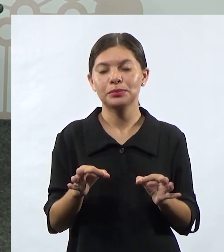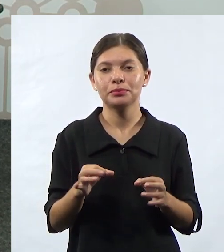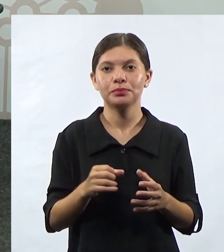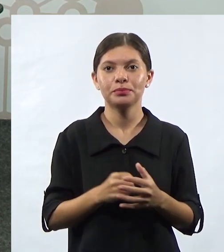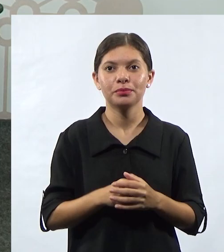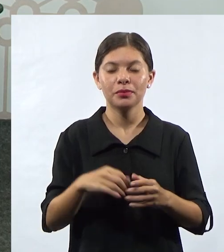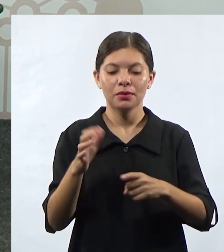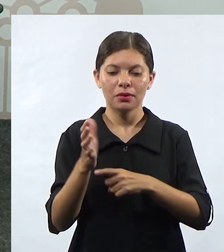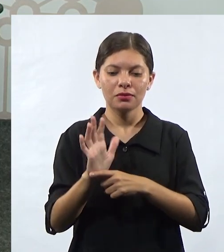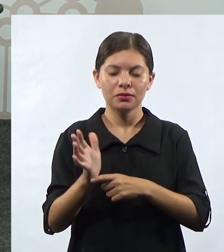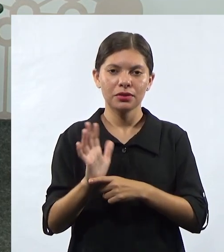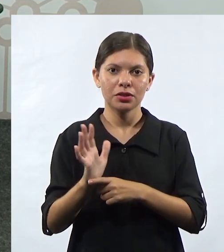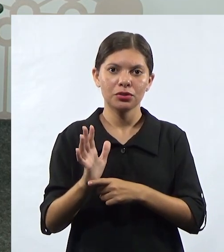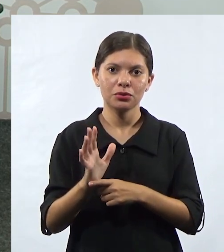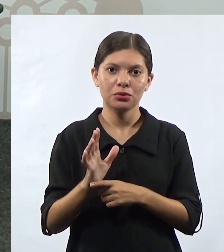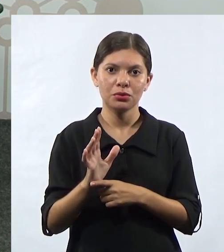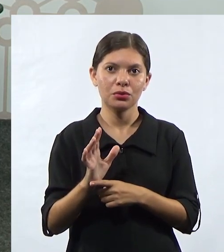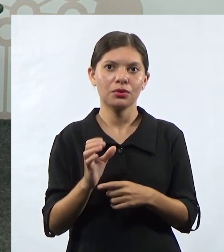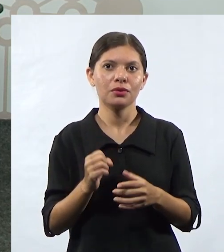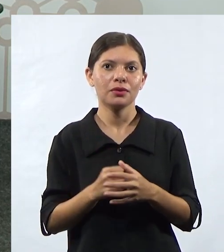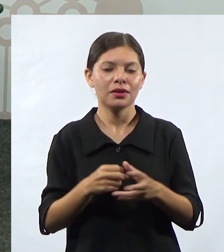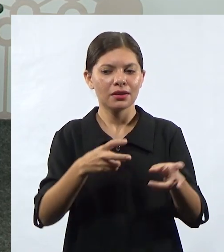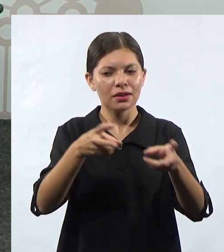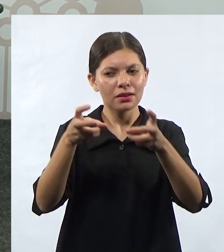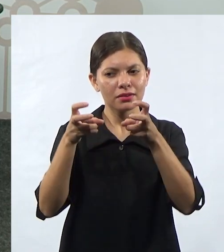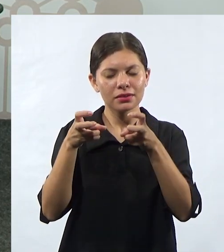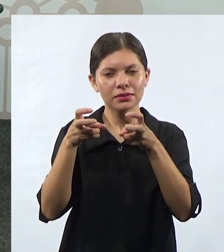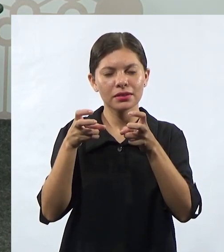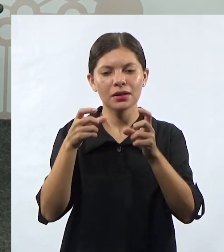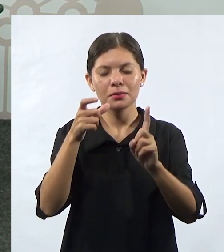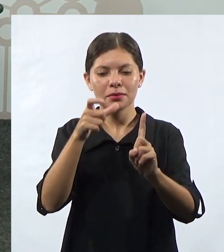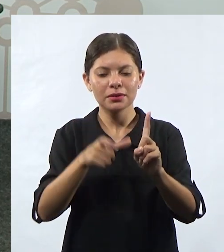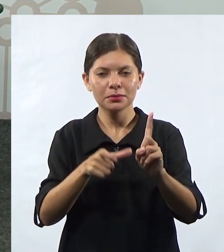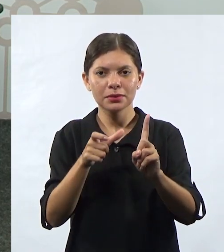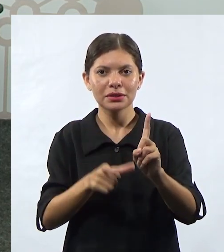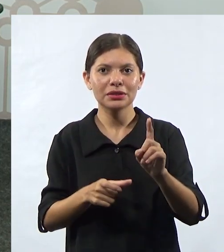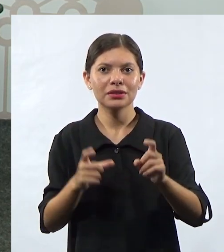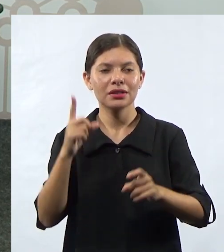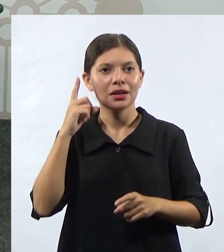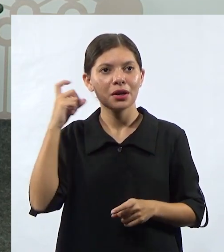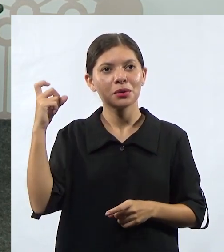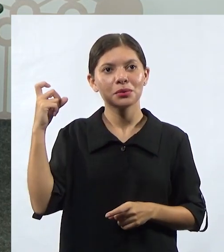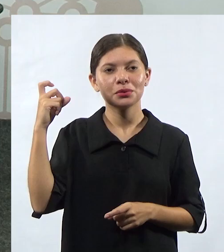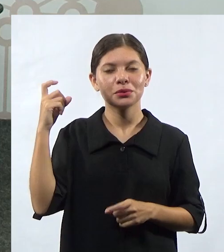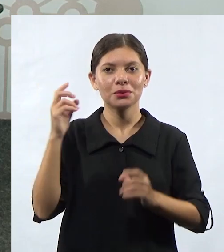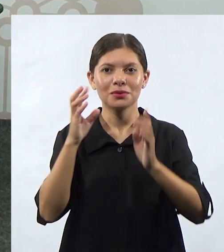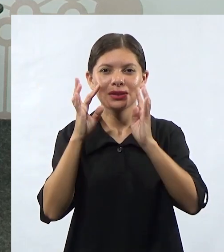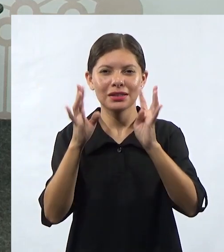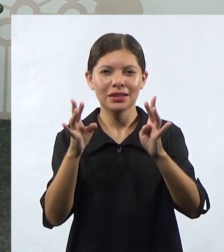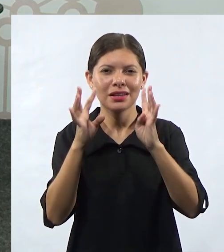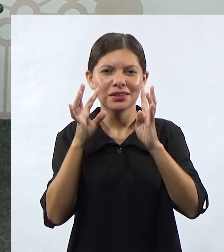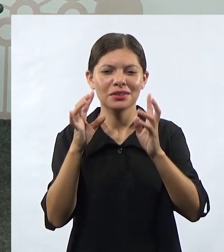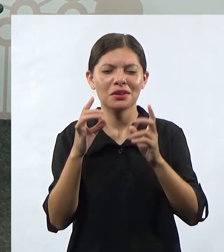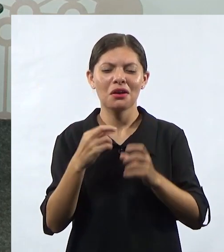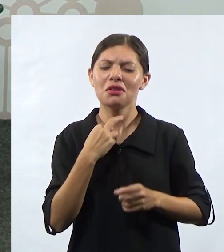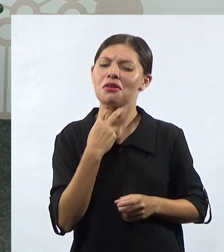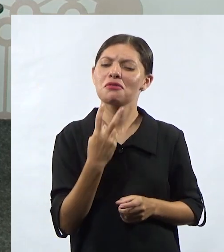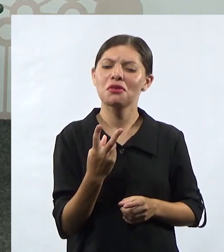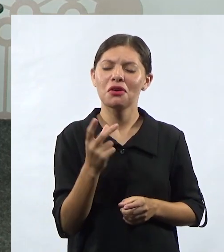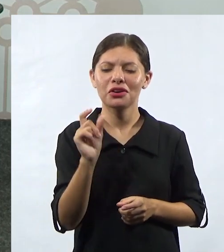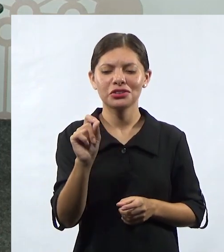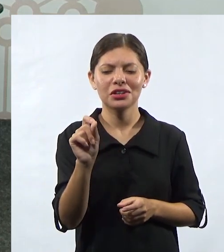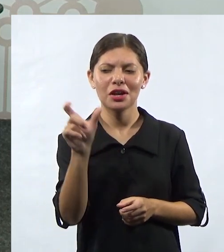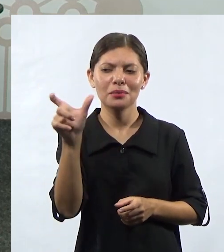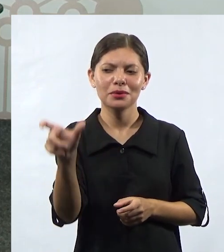for vídeo, você consegue identificar o participante. Se for só áudio, você tem também que se atentar de quem é essa voz, quem é que